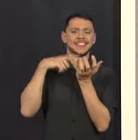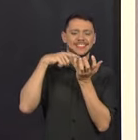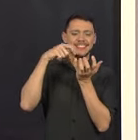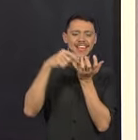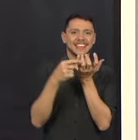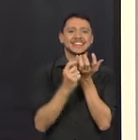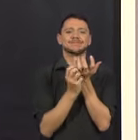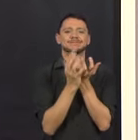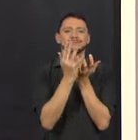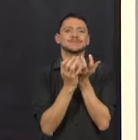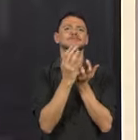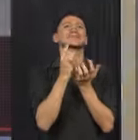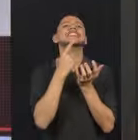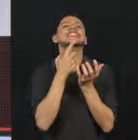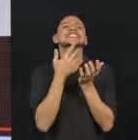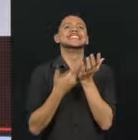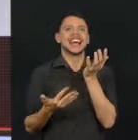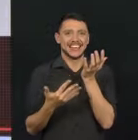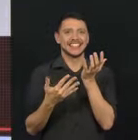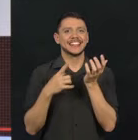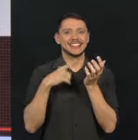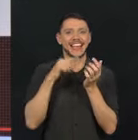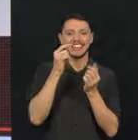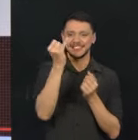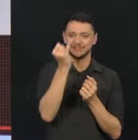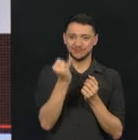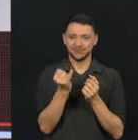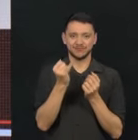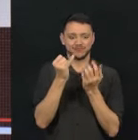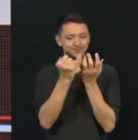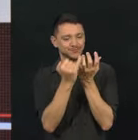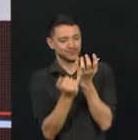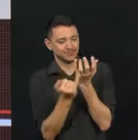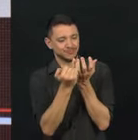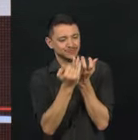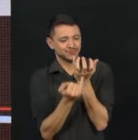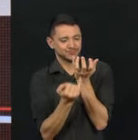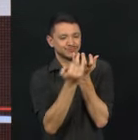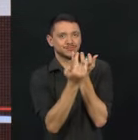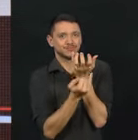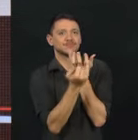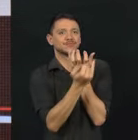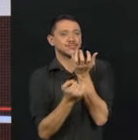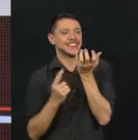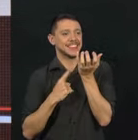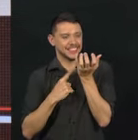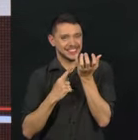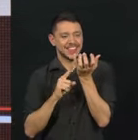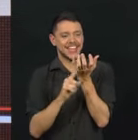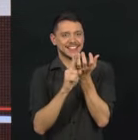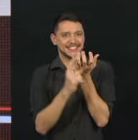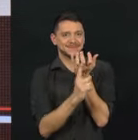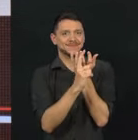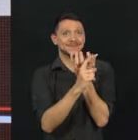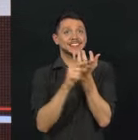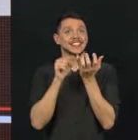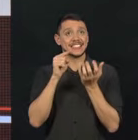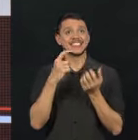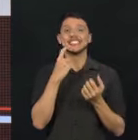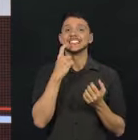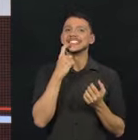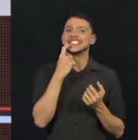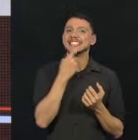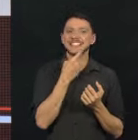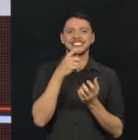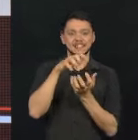ó. Tá vendo? Passando por um lado e pelo outro. Artérias e vasos sanguíneos. Então, olha só. Os dentes eles têm vida também.